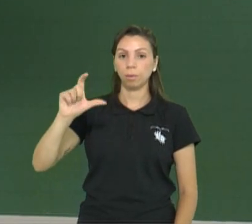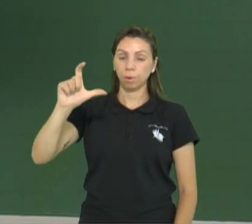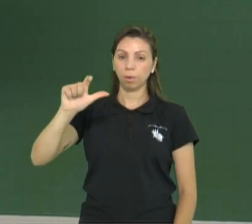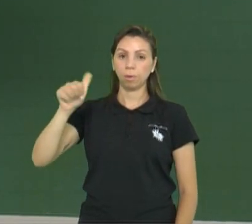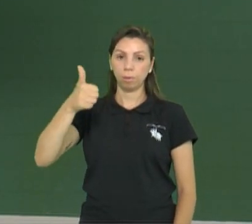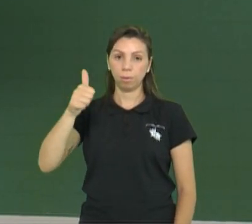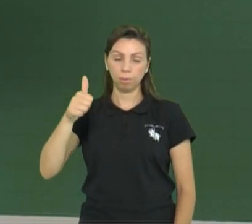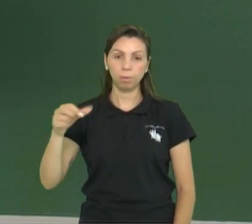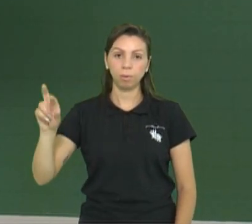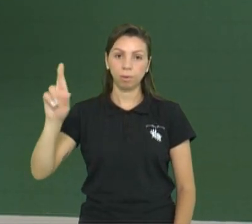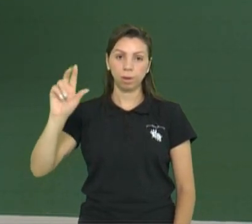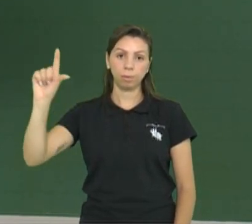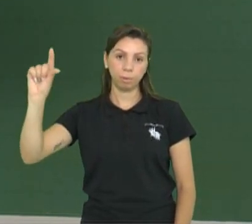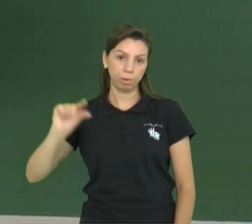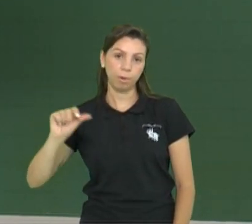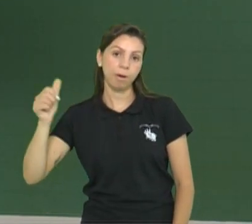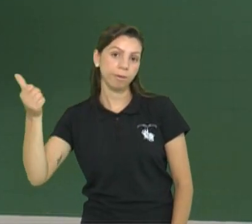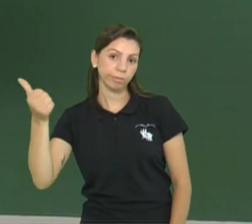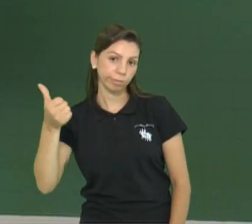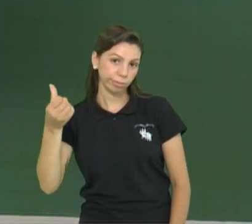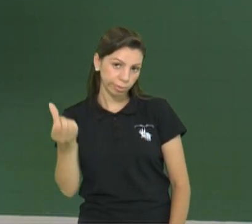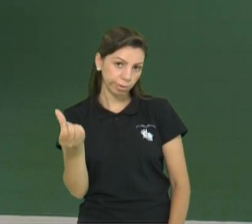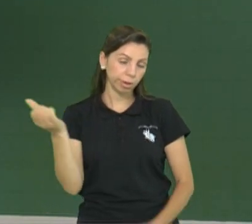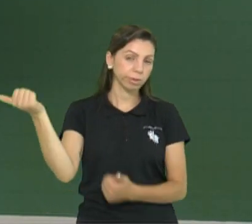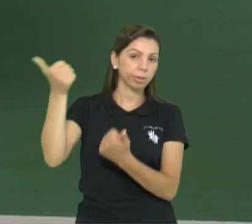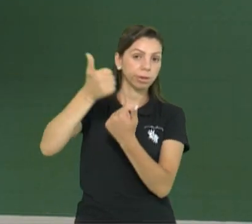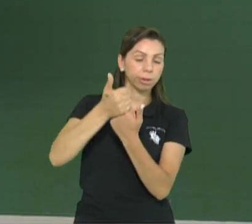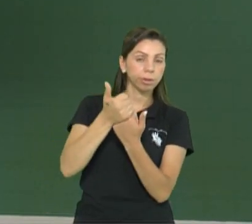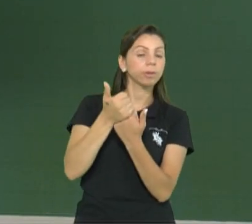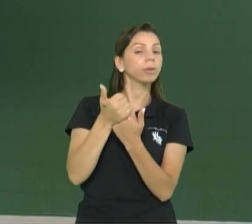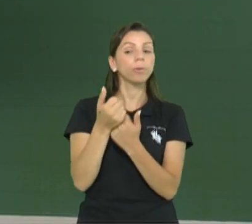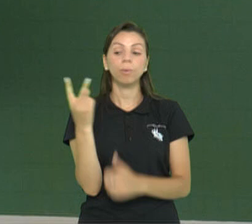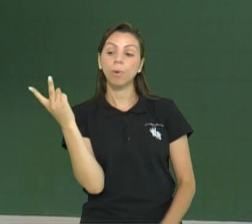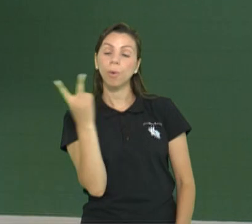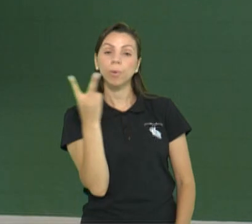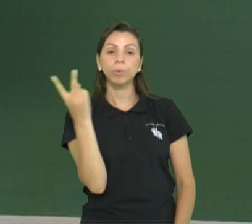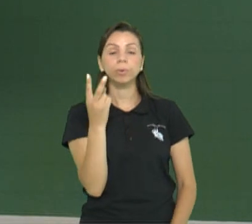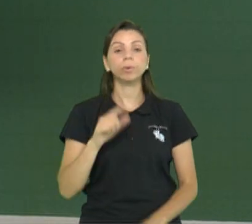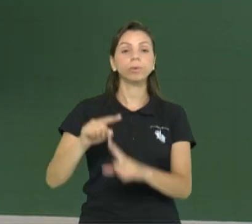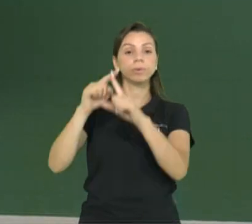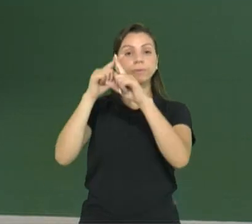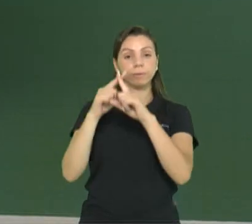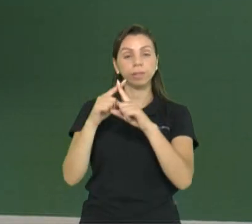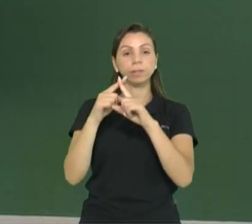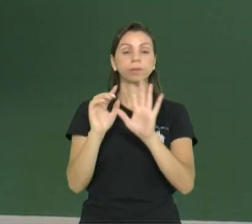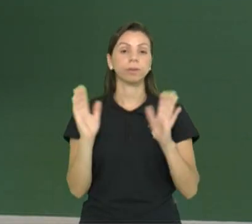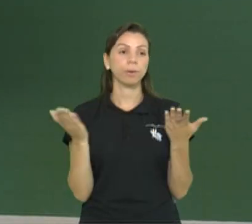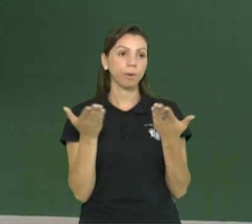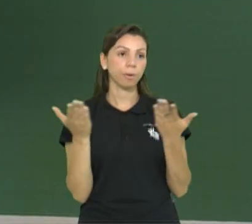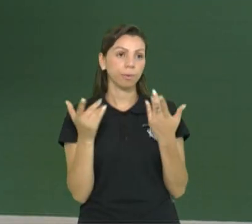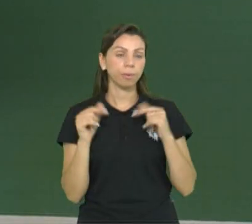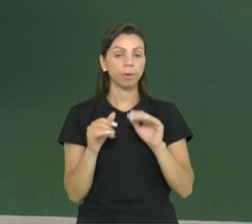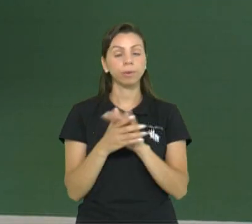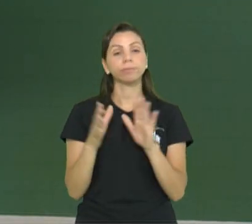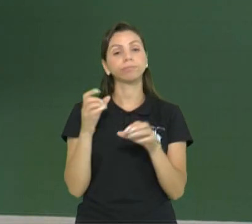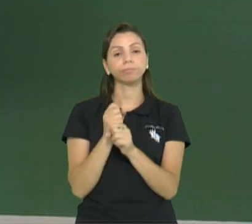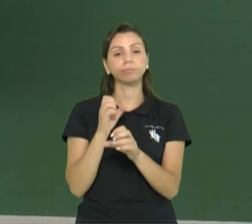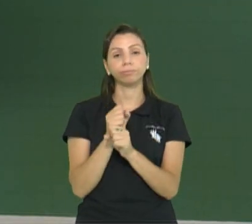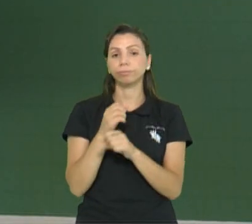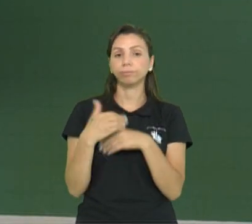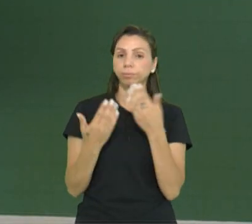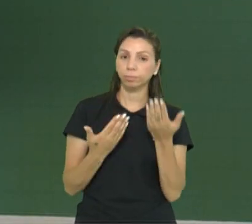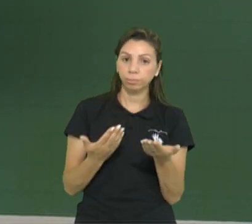raio menor, que é 6, e o raio maior vezes o raio menor, só aplicando na fórmula. Fazendo as continhas, nós vamos